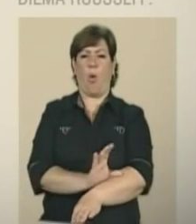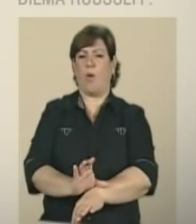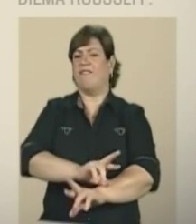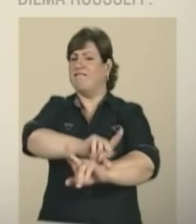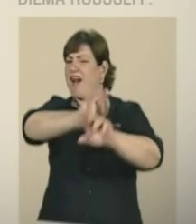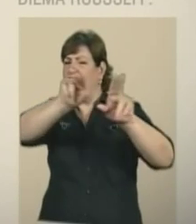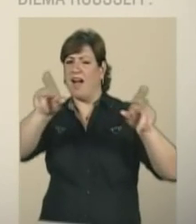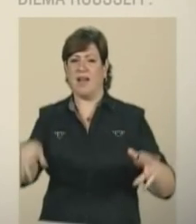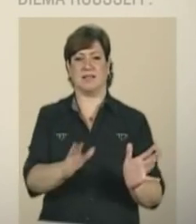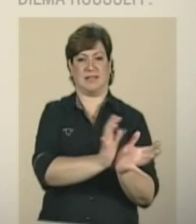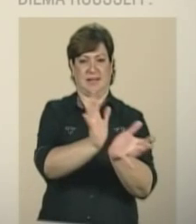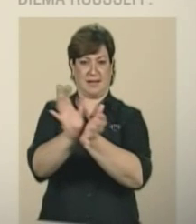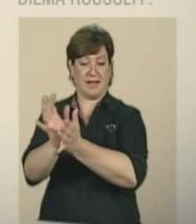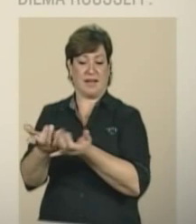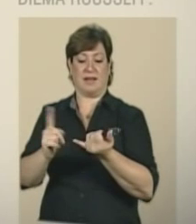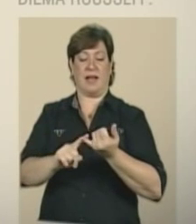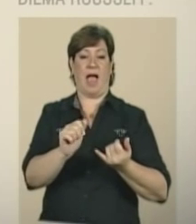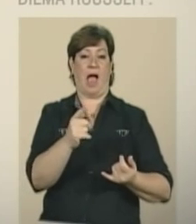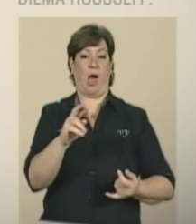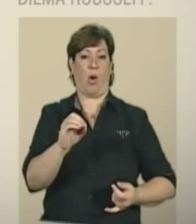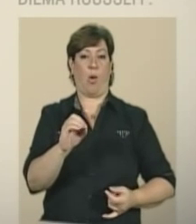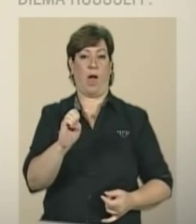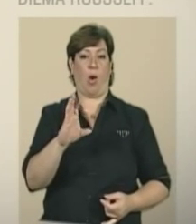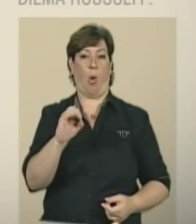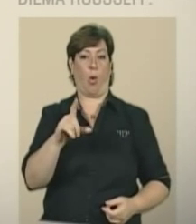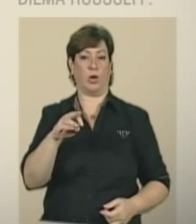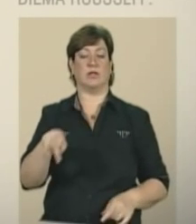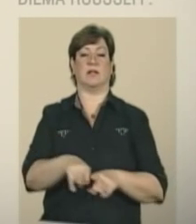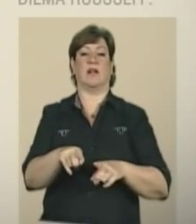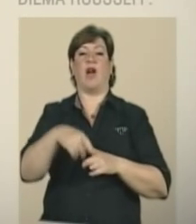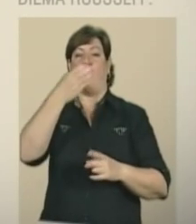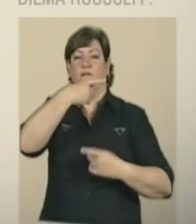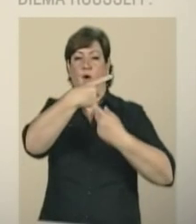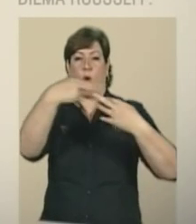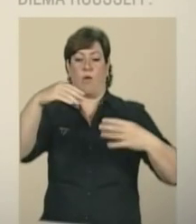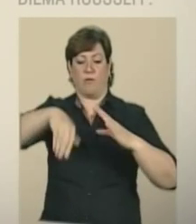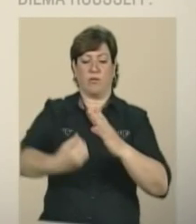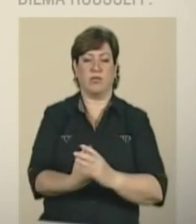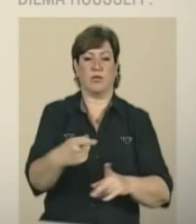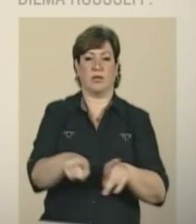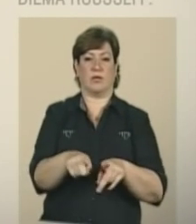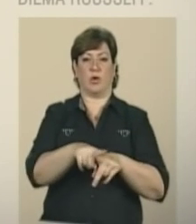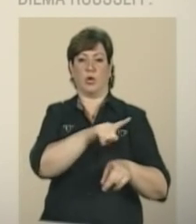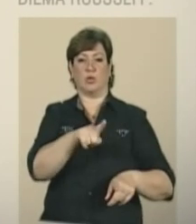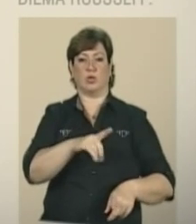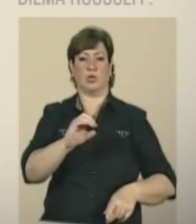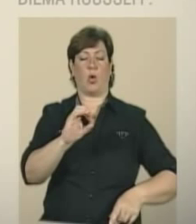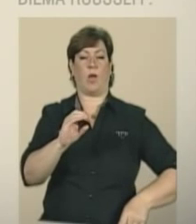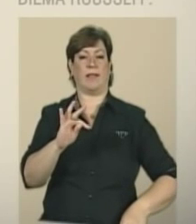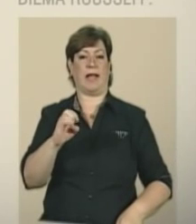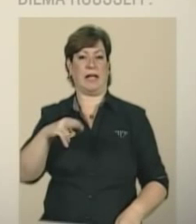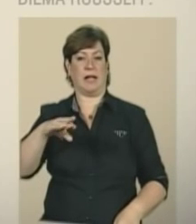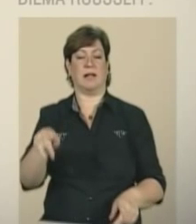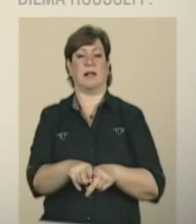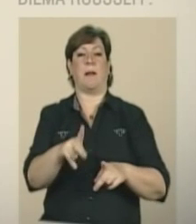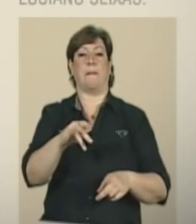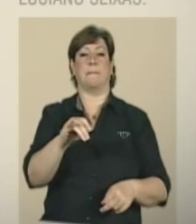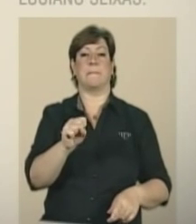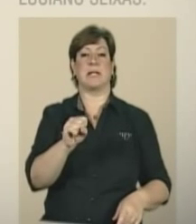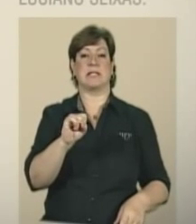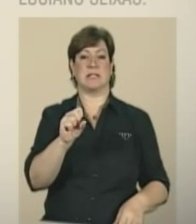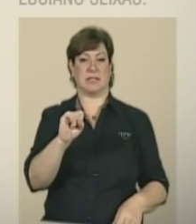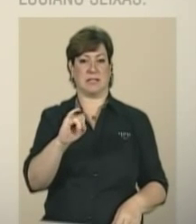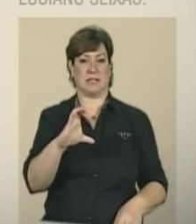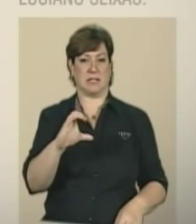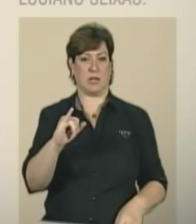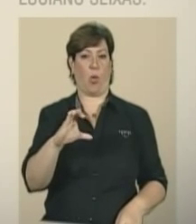várias áreas em agroecologia fruticultura zootecnia pisicultura e apicultura por exemplo